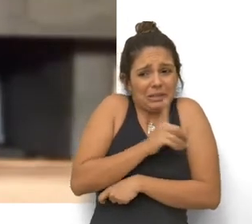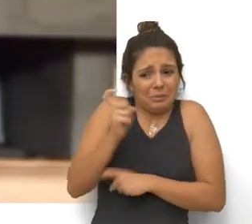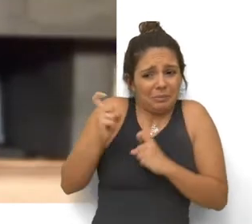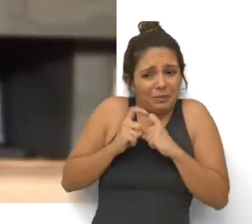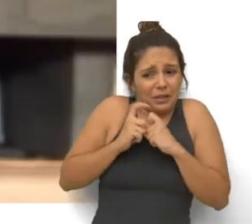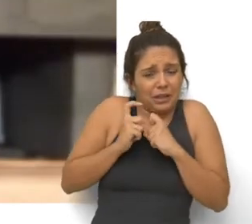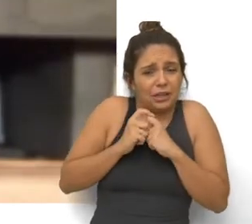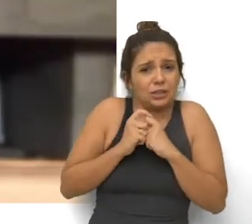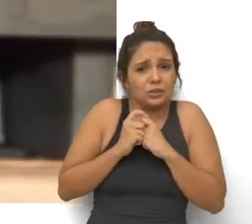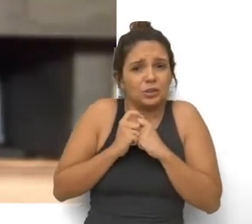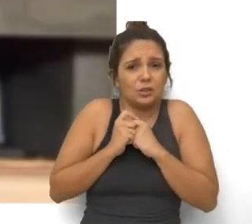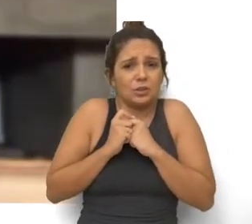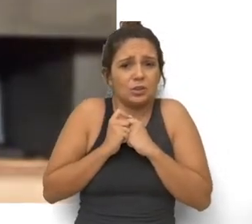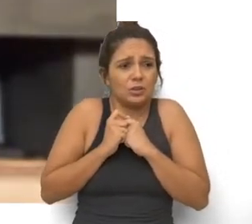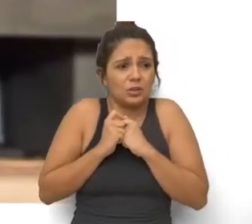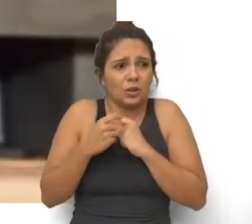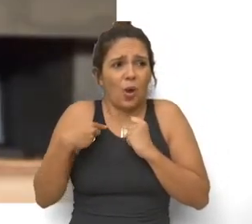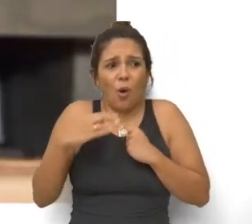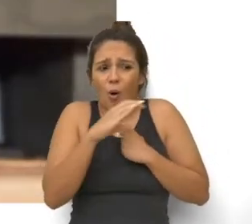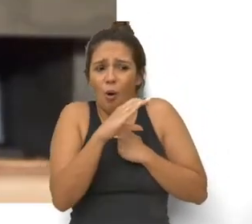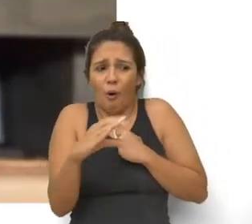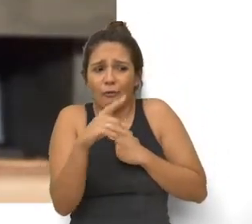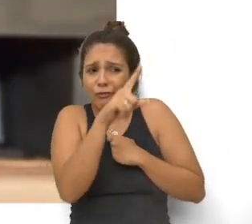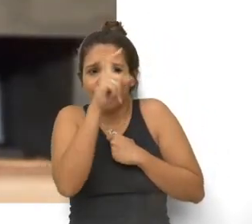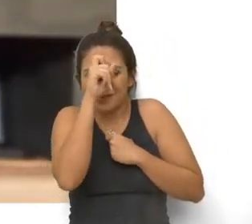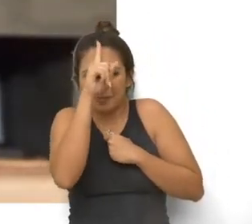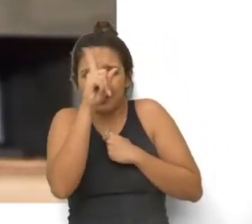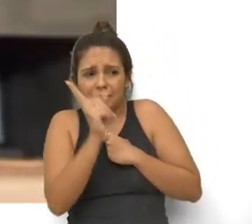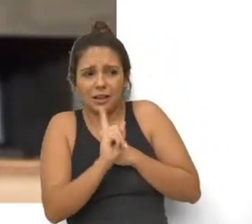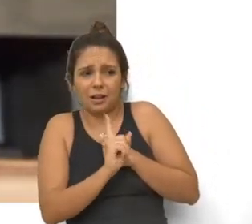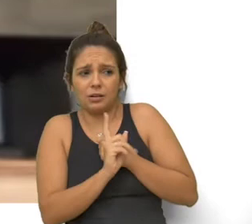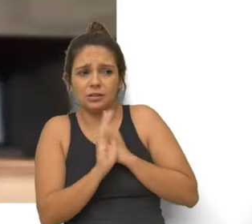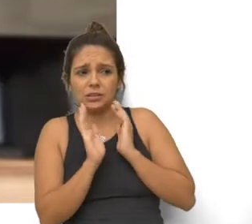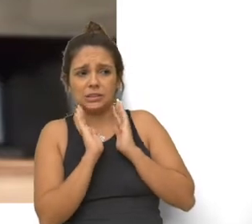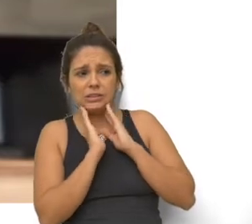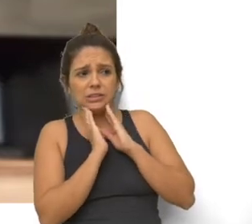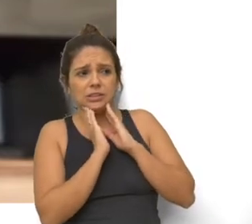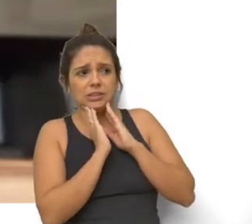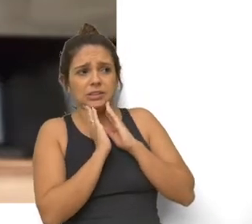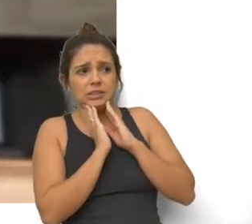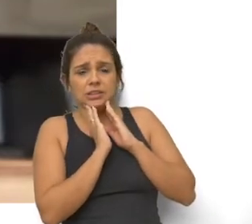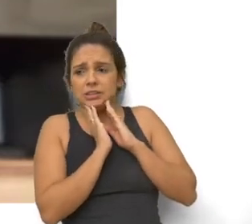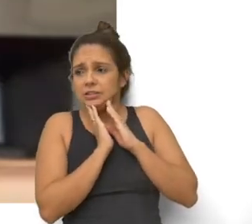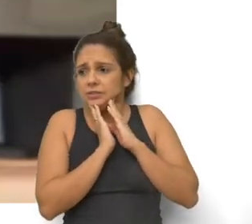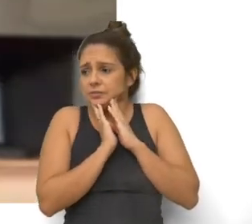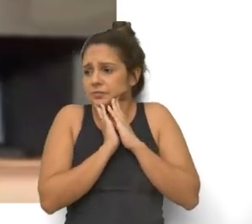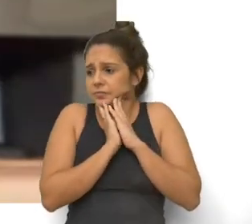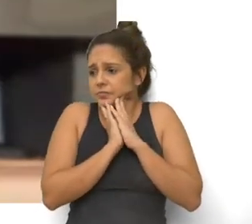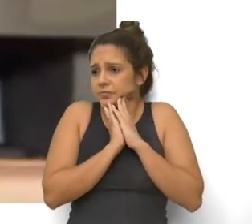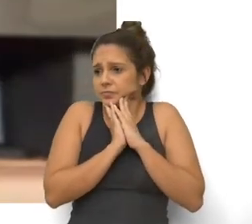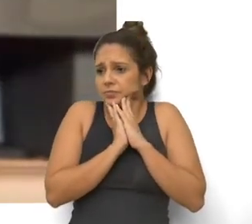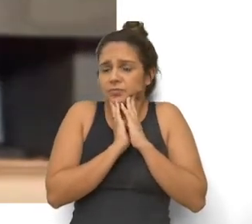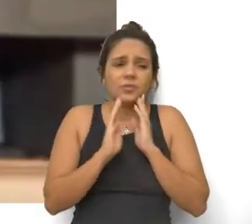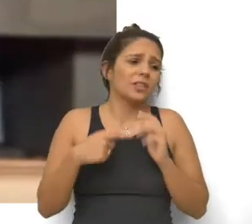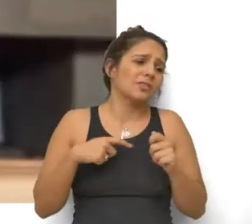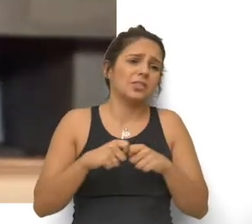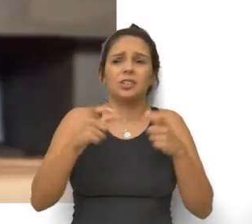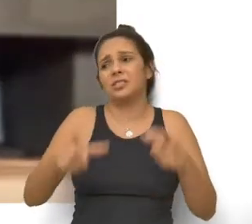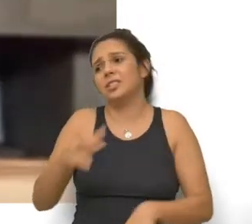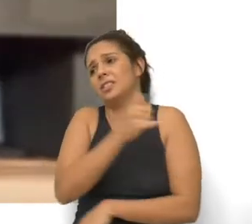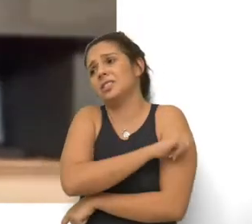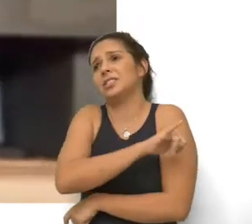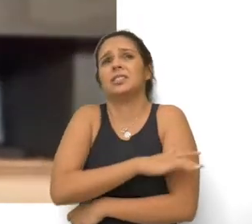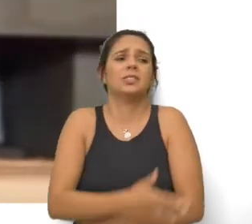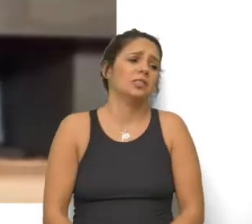Rio. Eu não confio no hospital no Rio. O que eu estou fazendo nesse